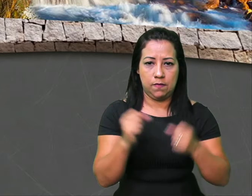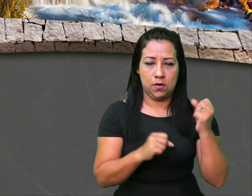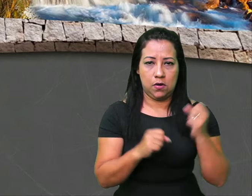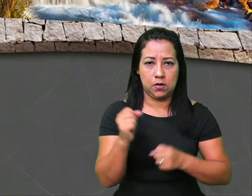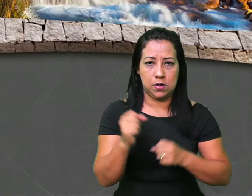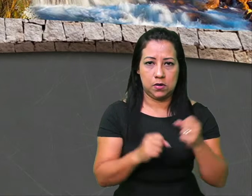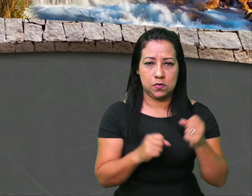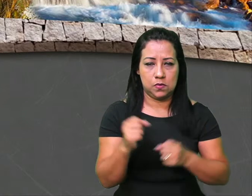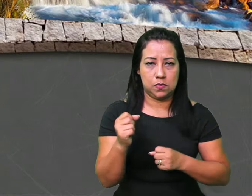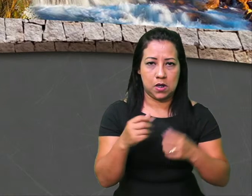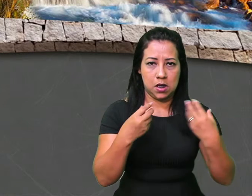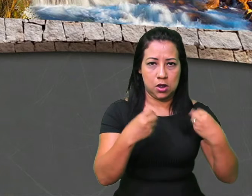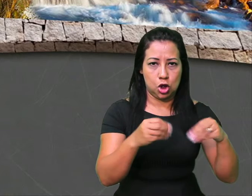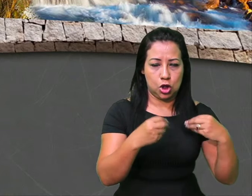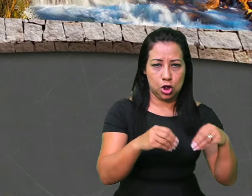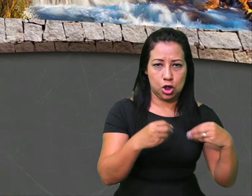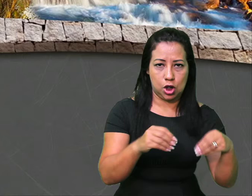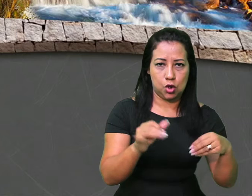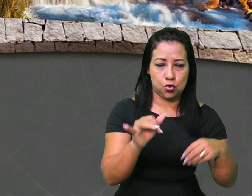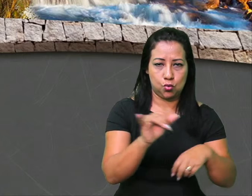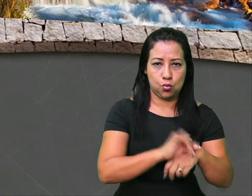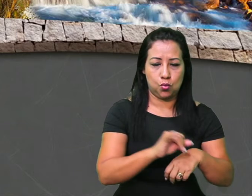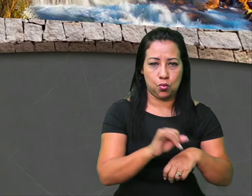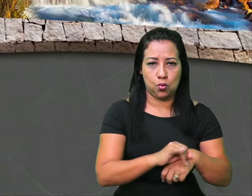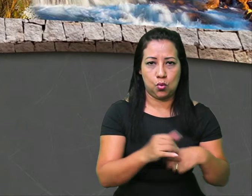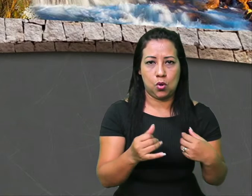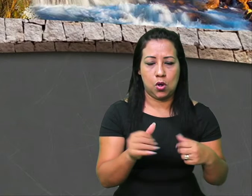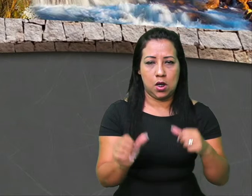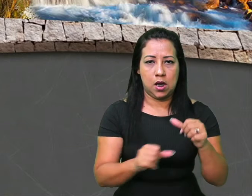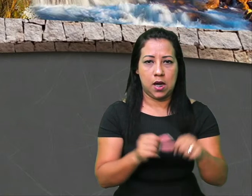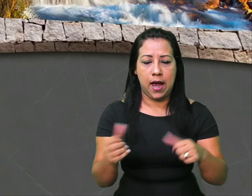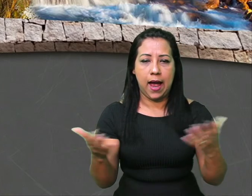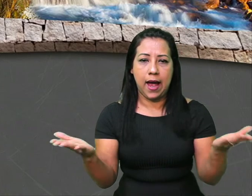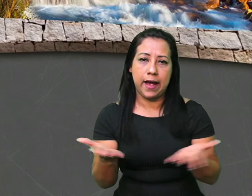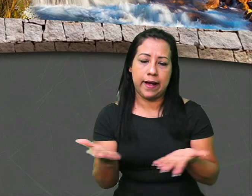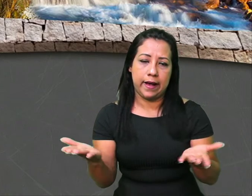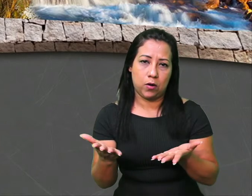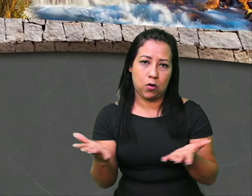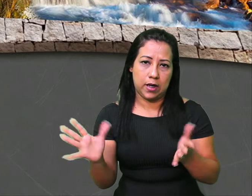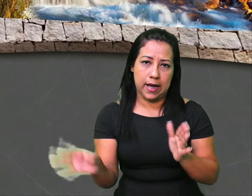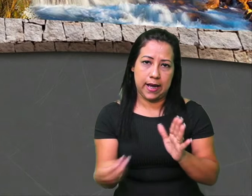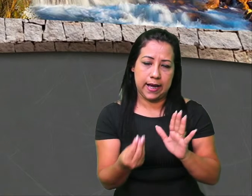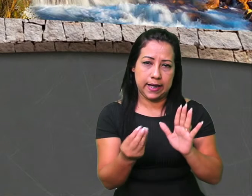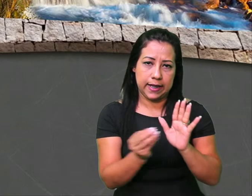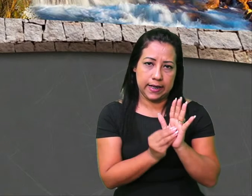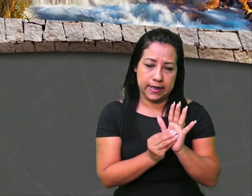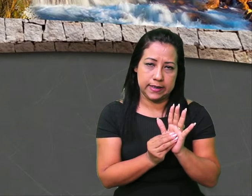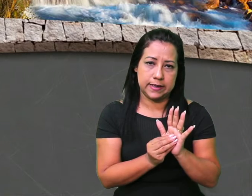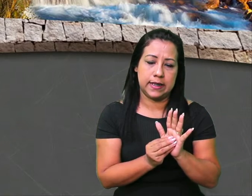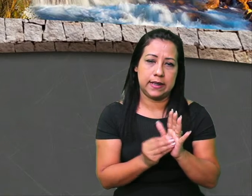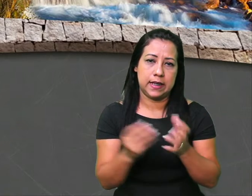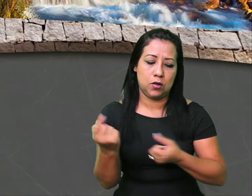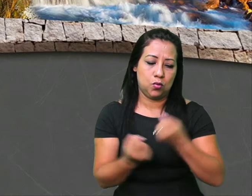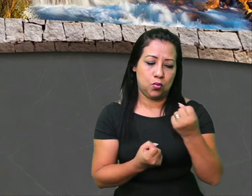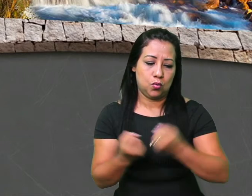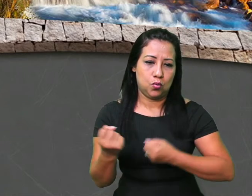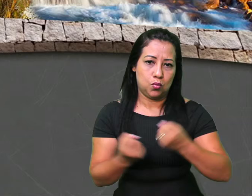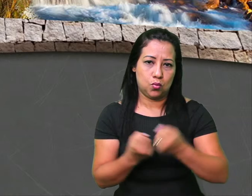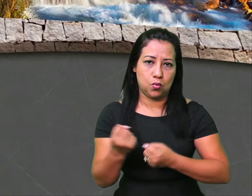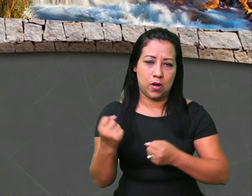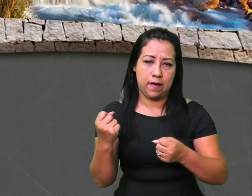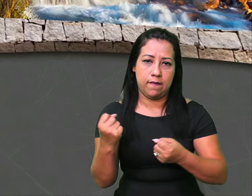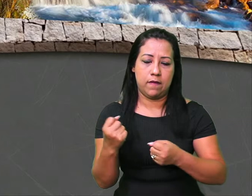acrescento automobilística, por isso do Fordismo. Fordismo é da produção de fábrica de Ford